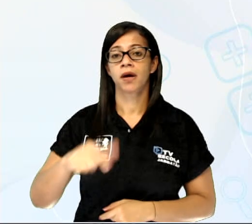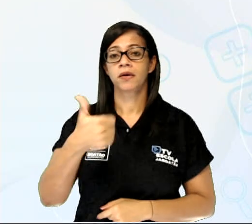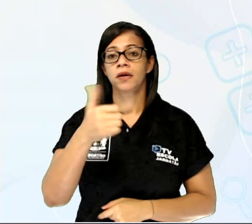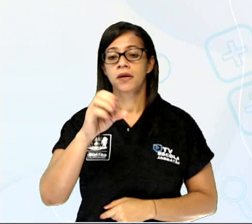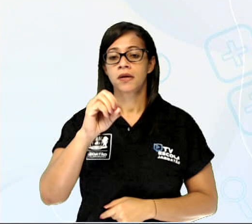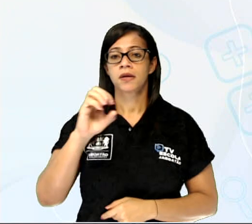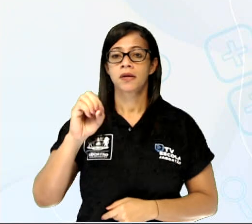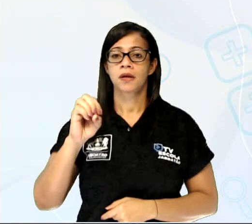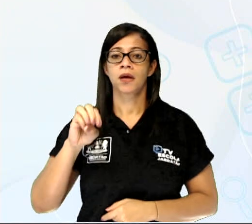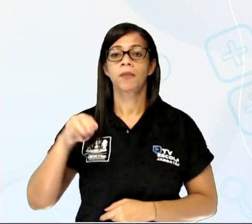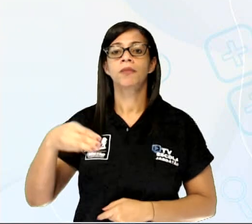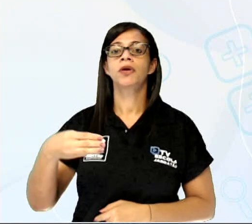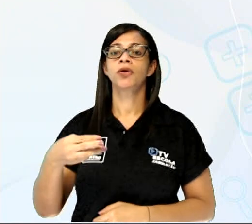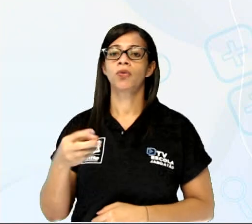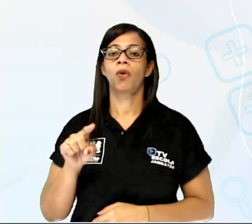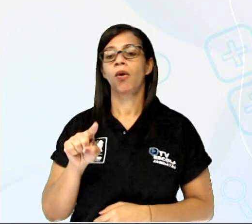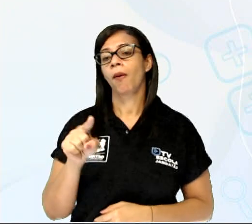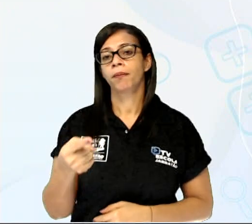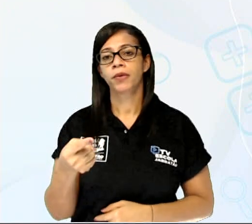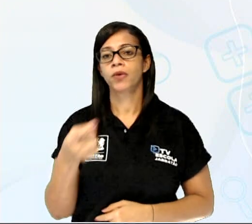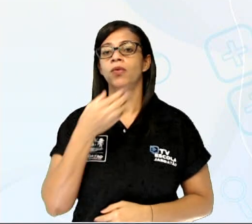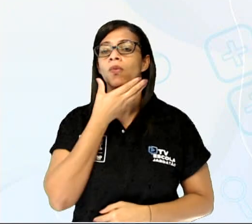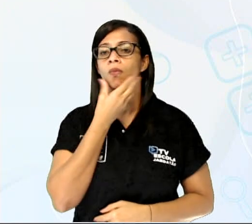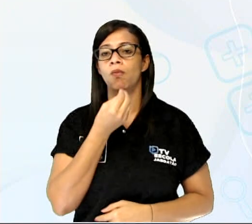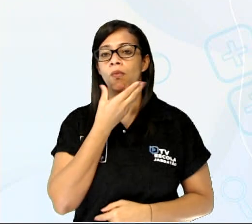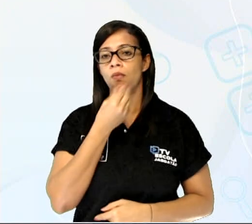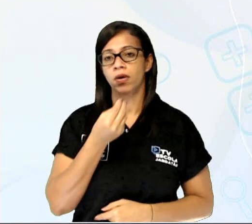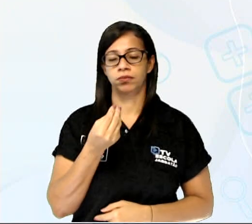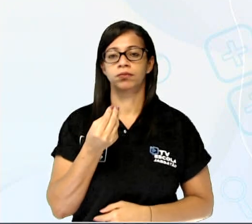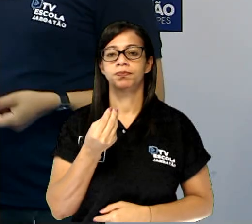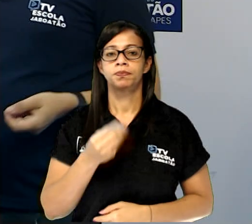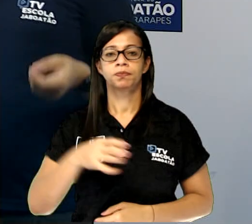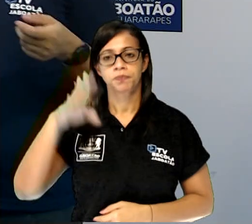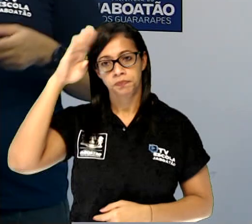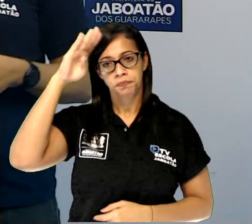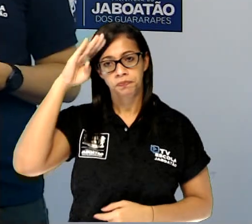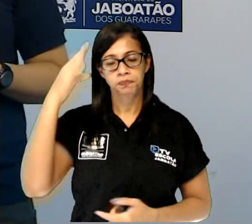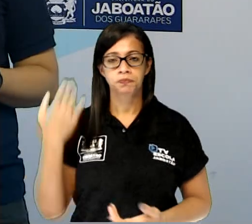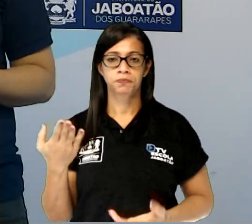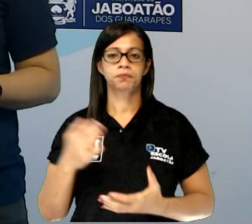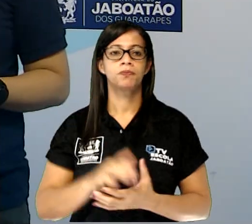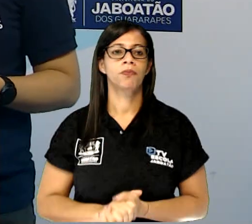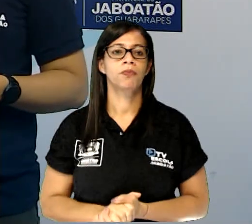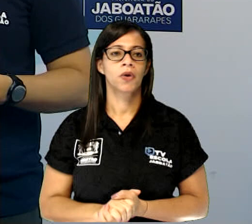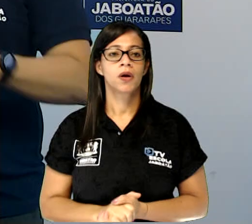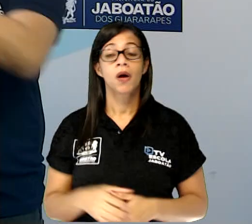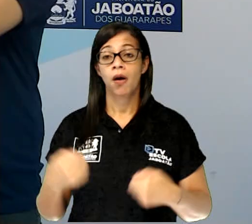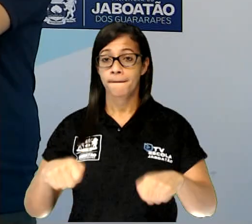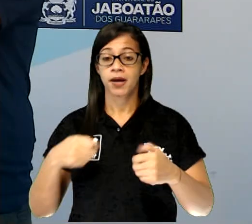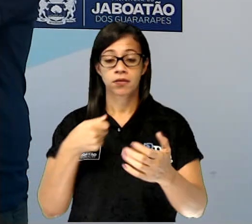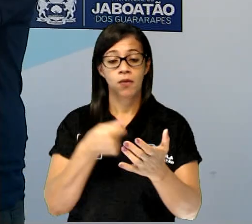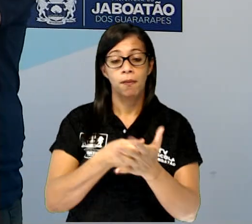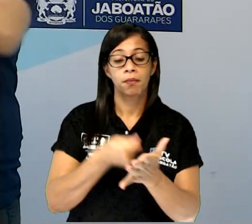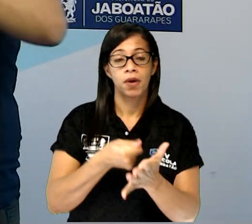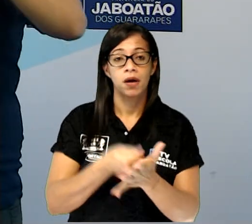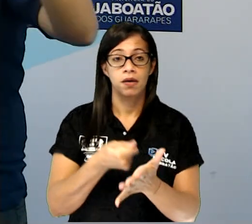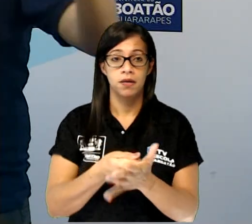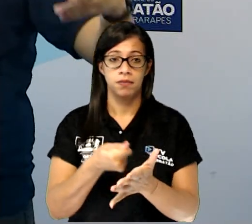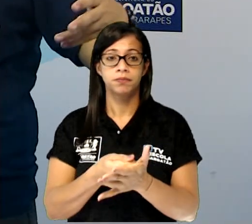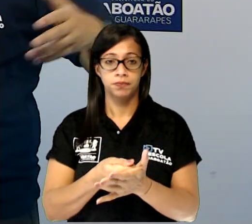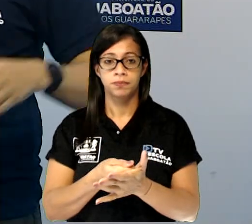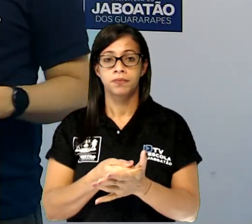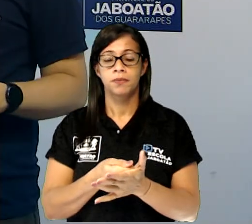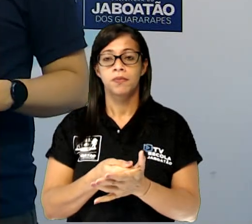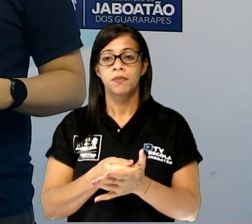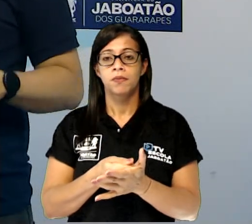a Alemanha foi obrigada a pagar uma indenização bilionária aos países vencedores. Todas essas punições aqui e